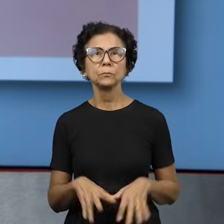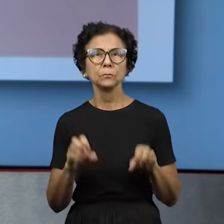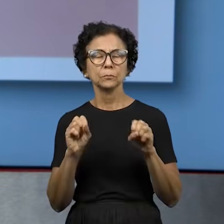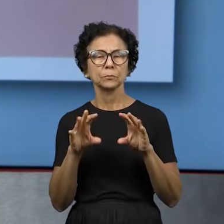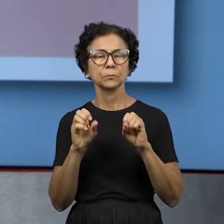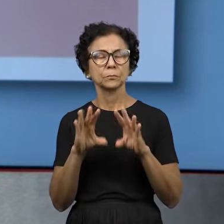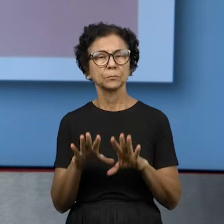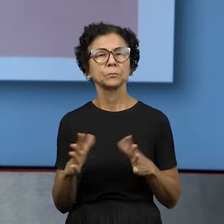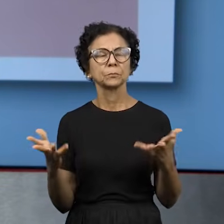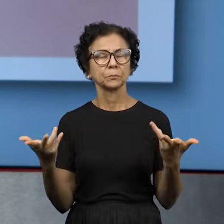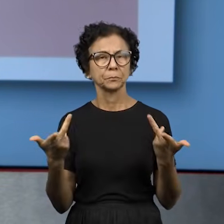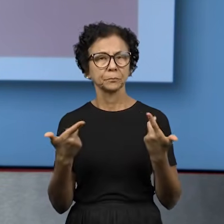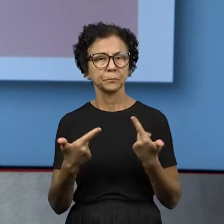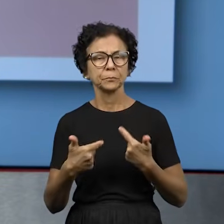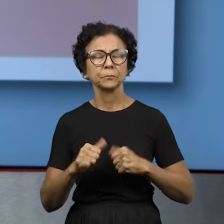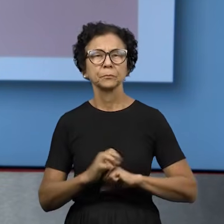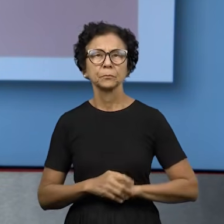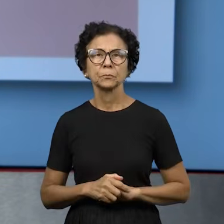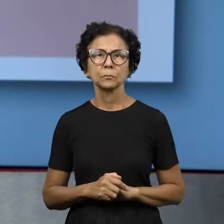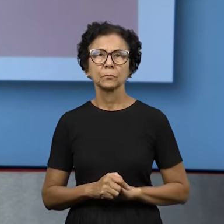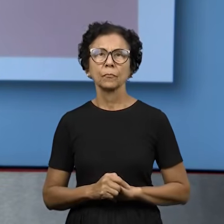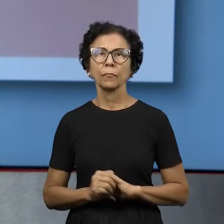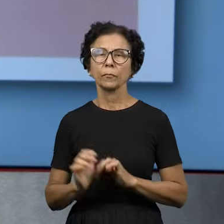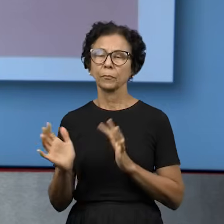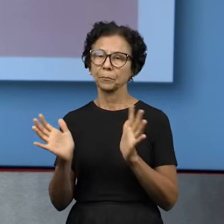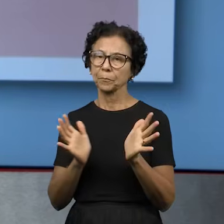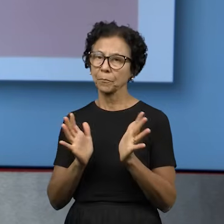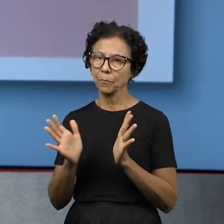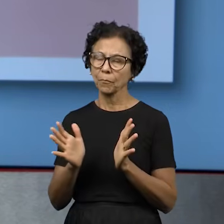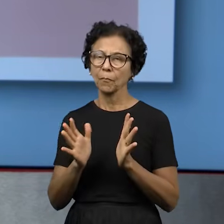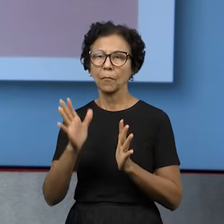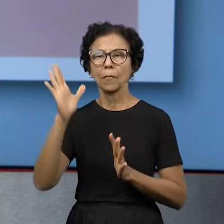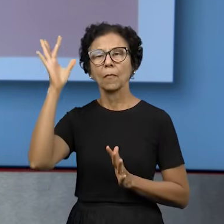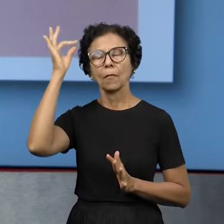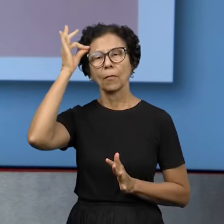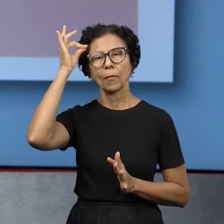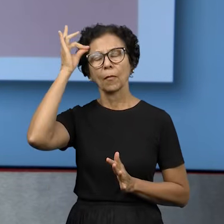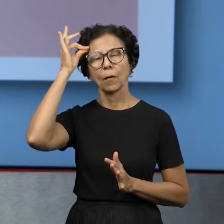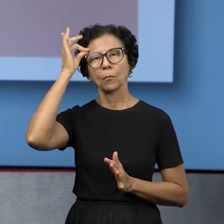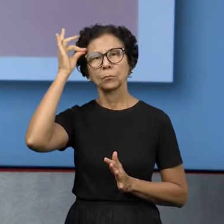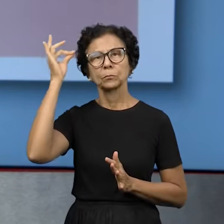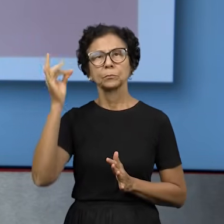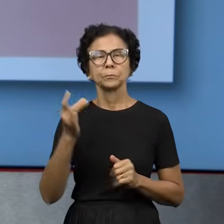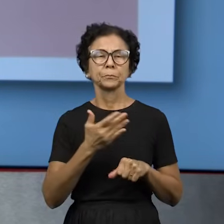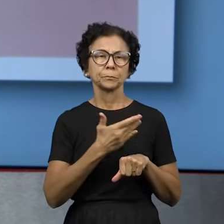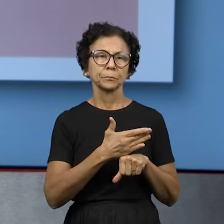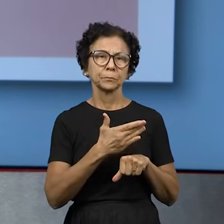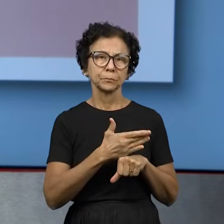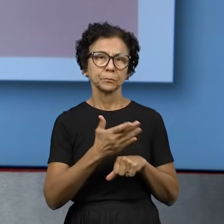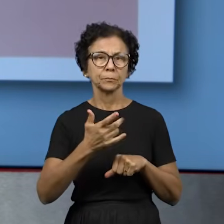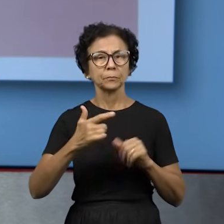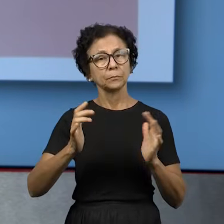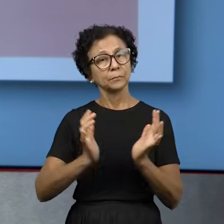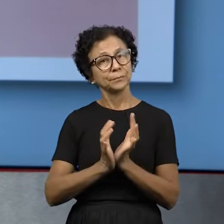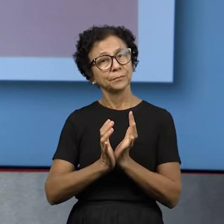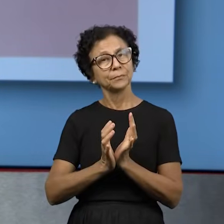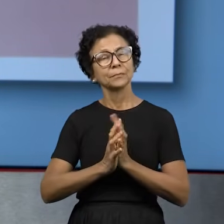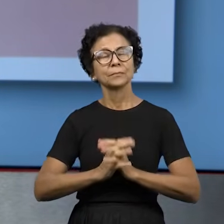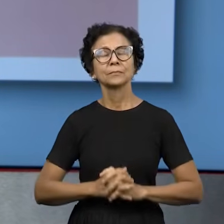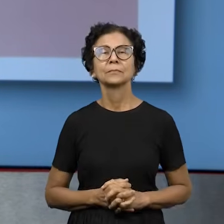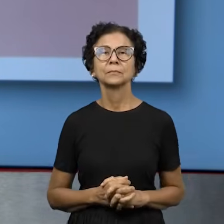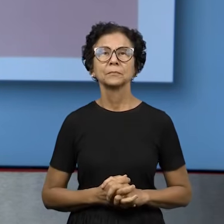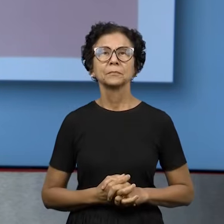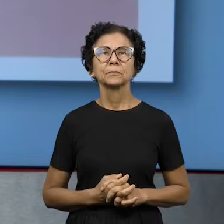não é preciosa. A acessibilidade é espiritual, prática e coletiva.